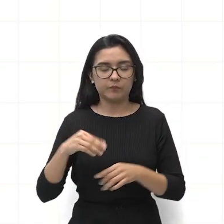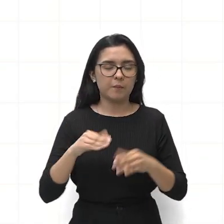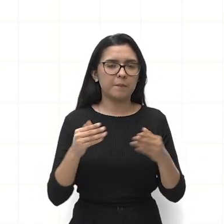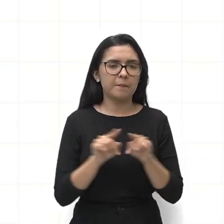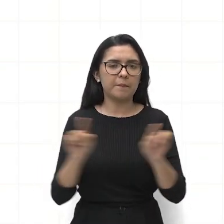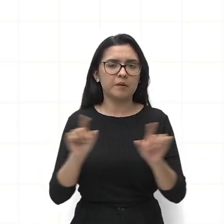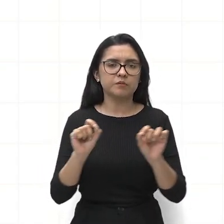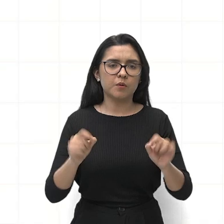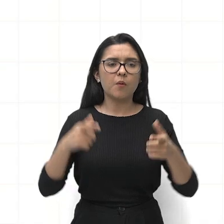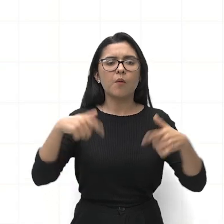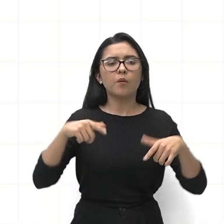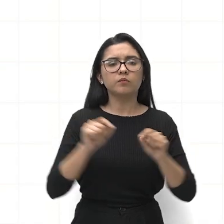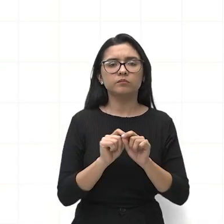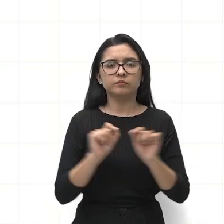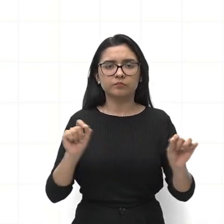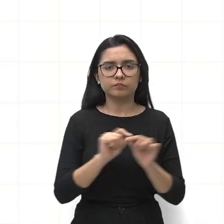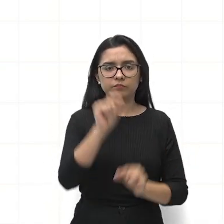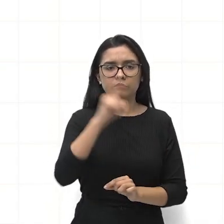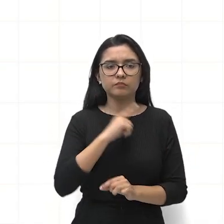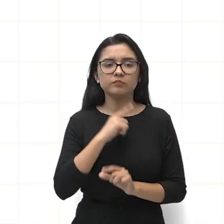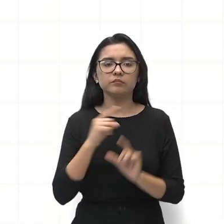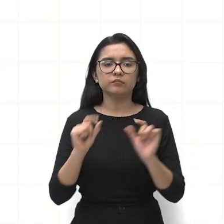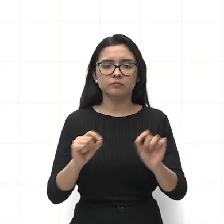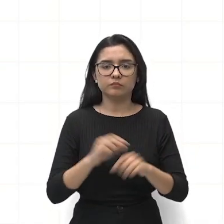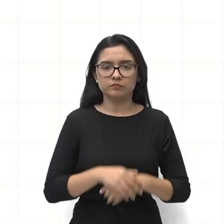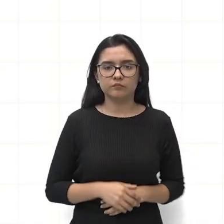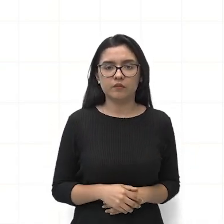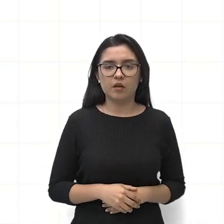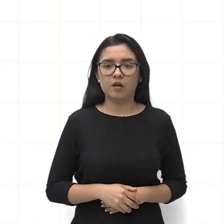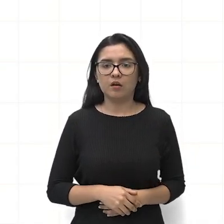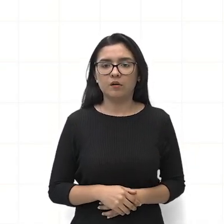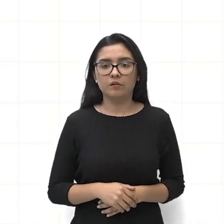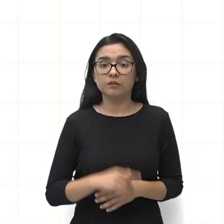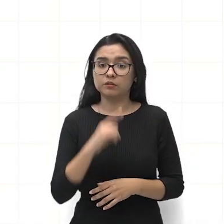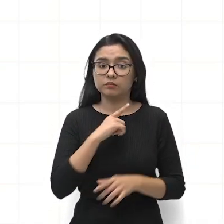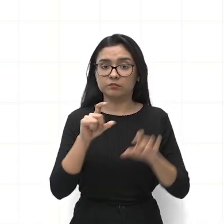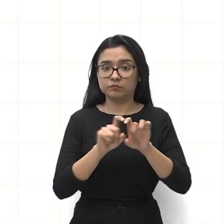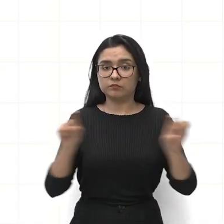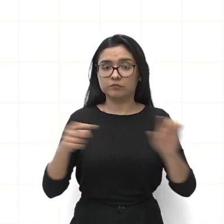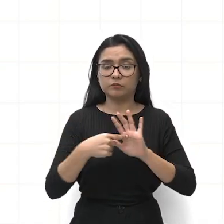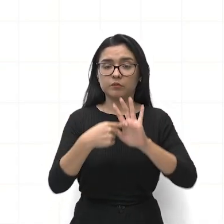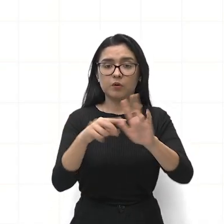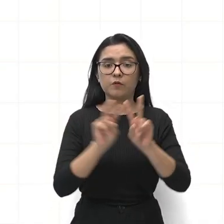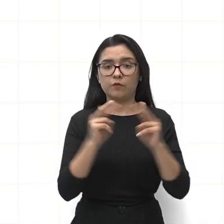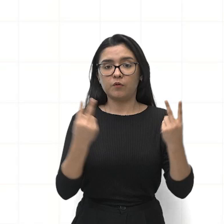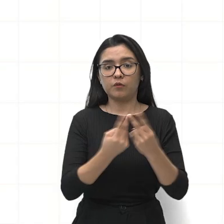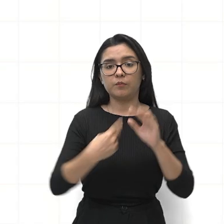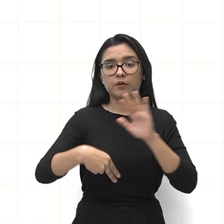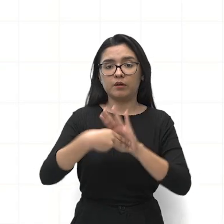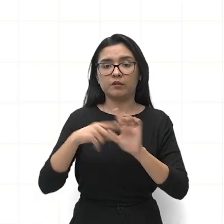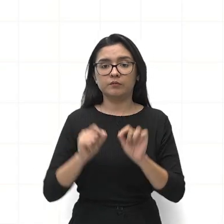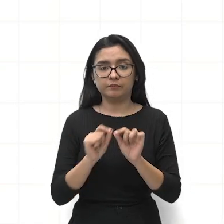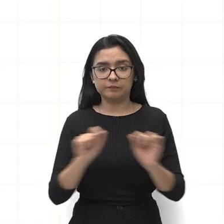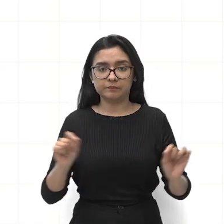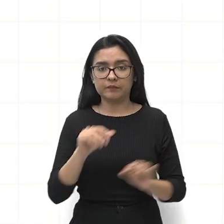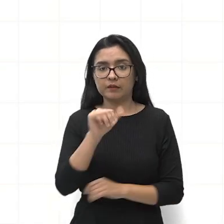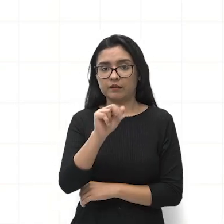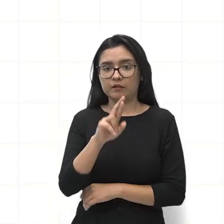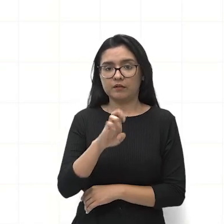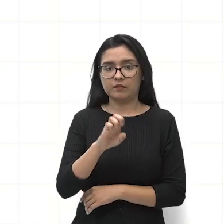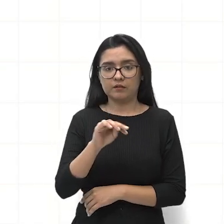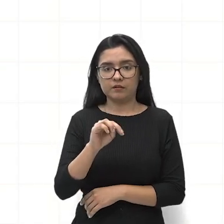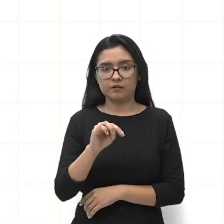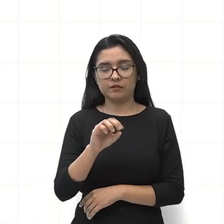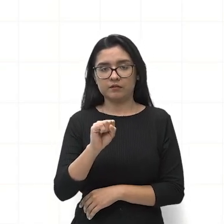caso, onde a aresta possui 0,4 metros de medida, teremos, de acordo com a expressão, ó, volume igual a aresta, que é aquele azinho